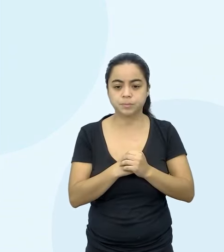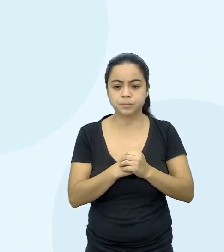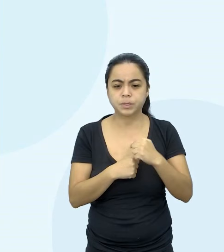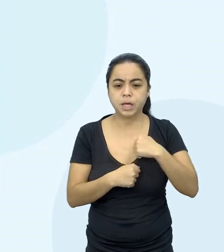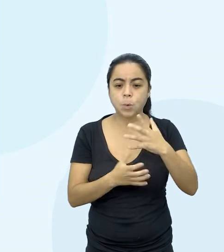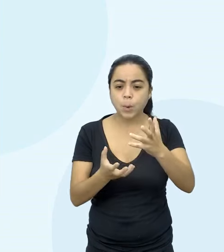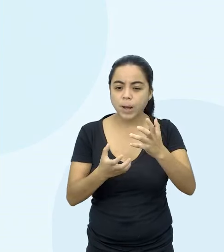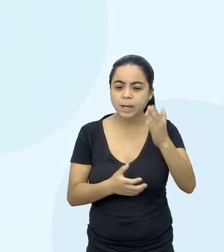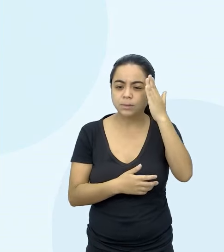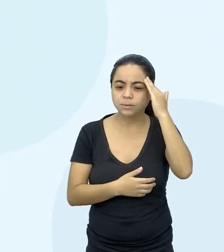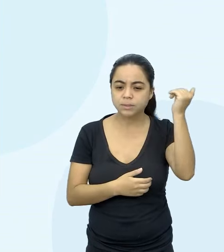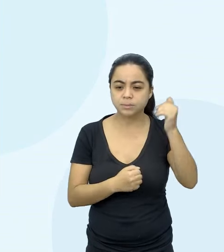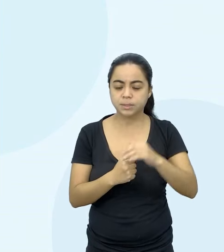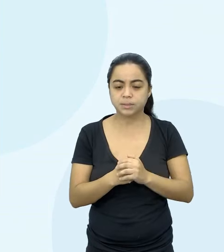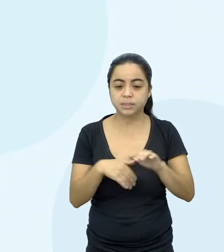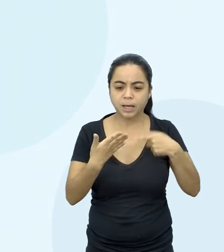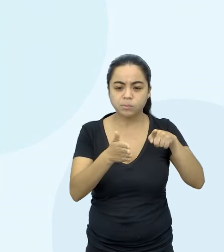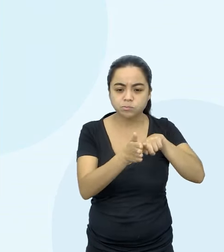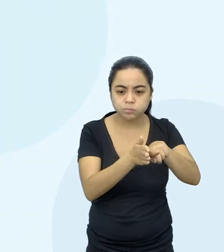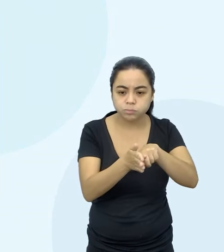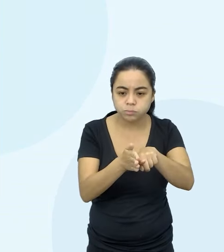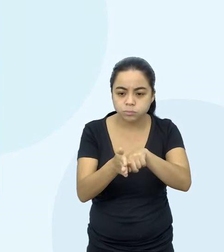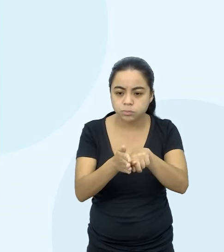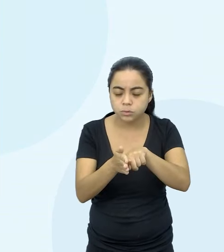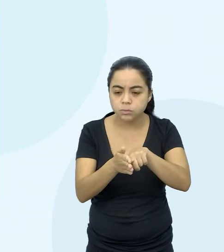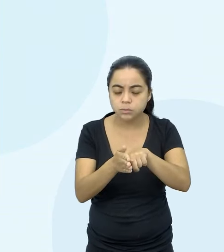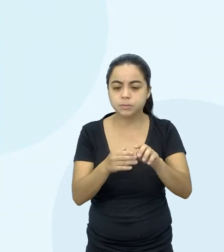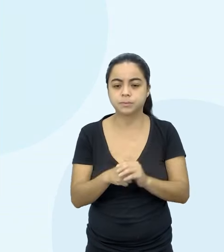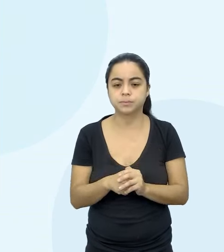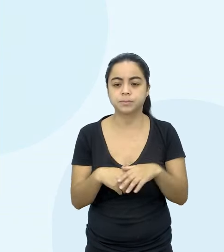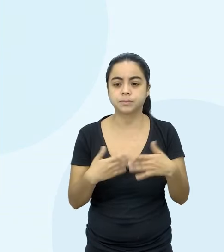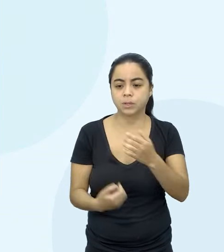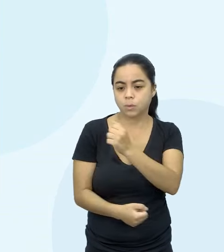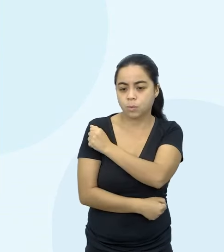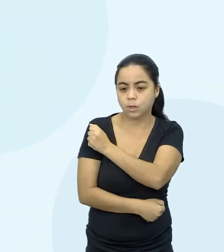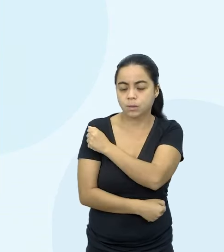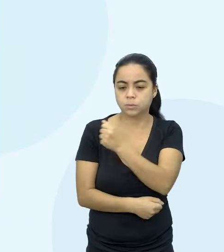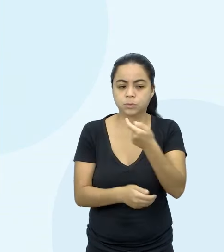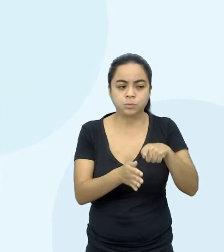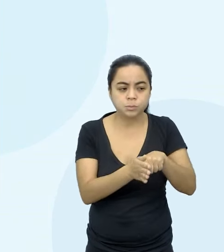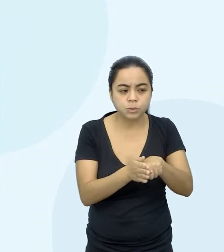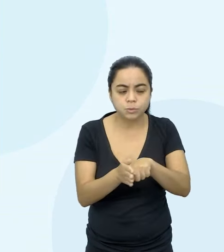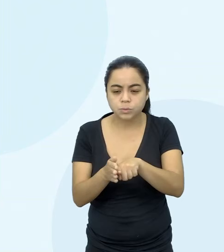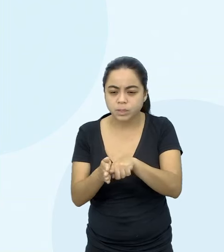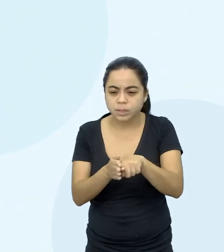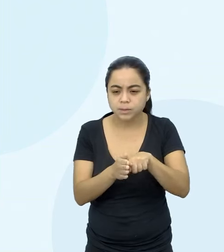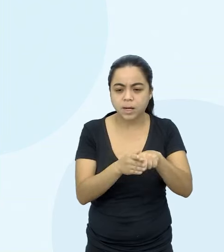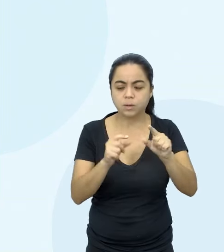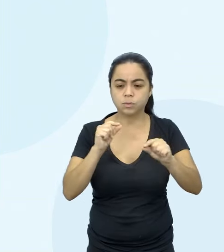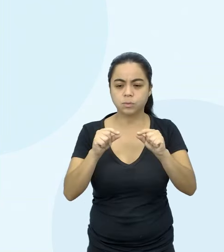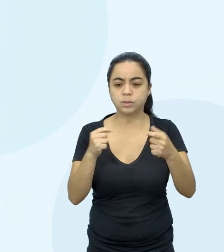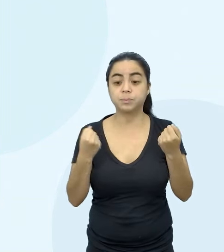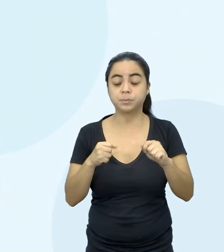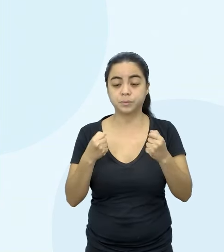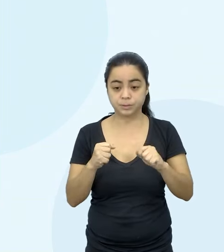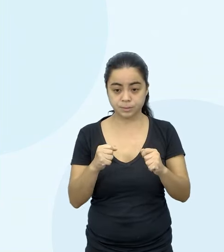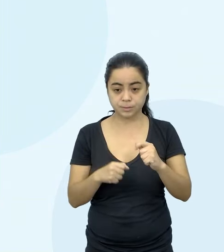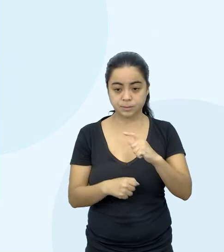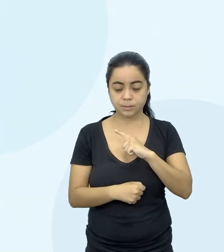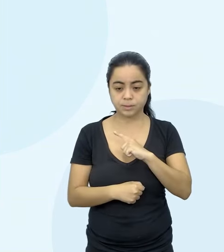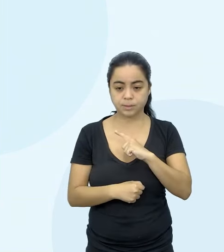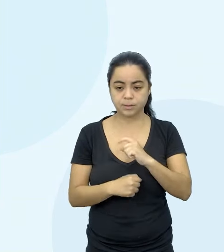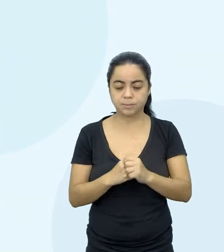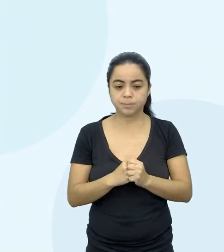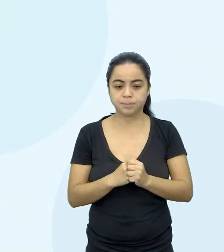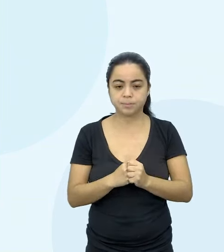saber? Nisso seria a investigação. Sim. Né? Então, o aluno vai procurar, investigar o que ele precisa ter, quais